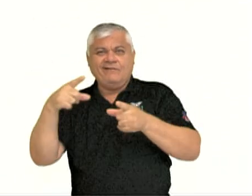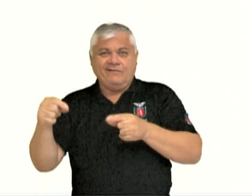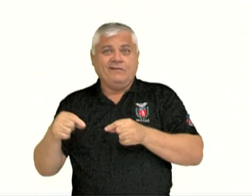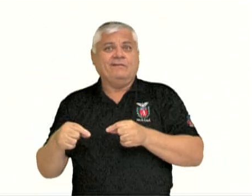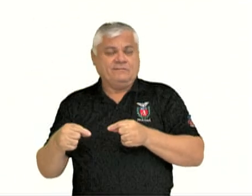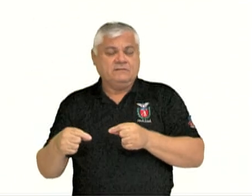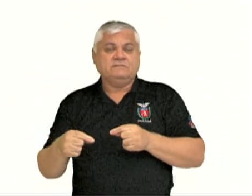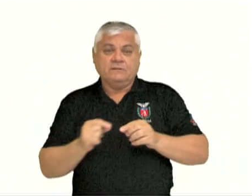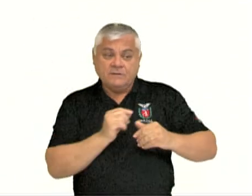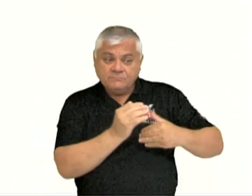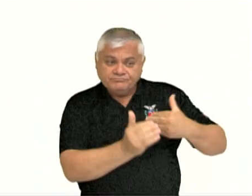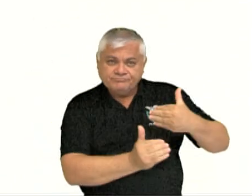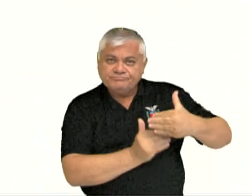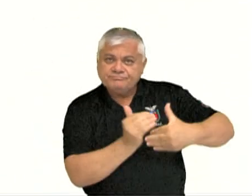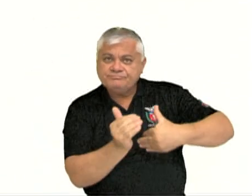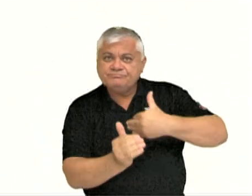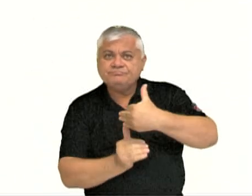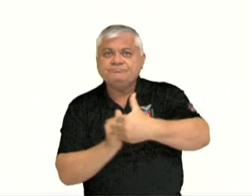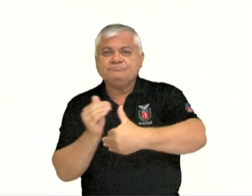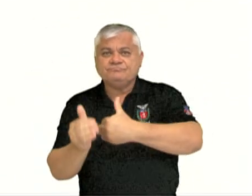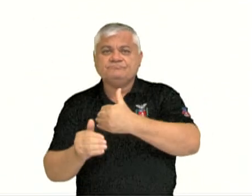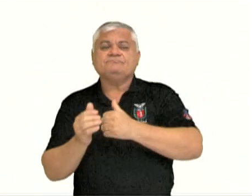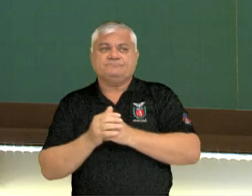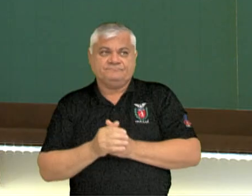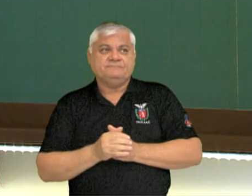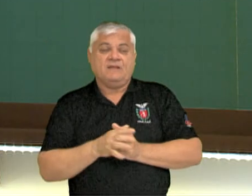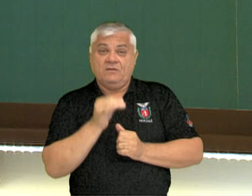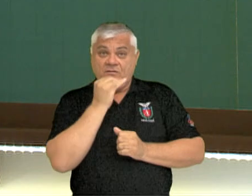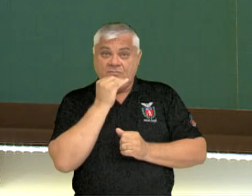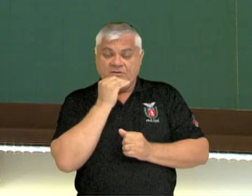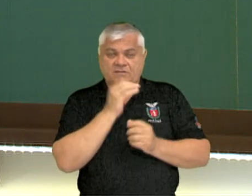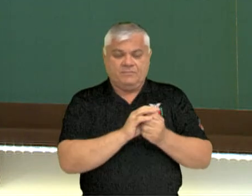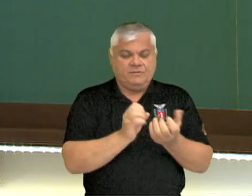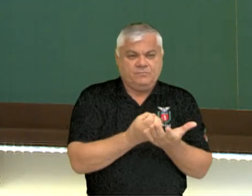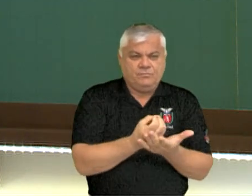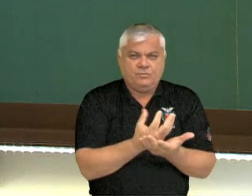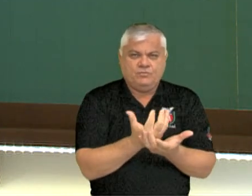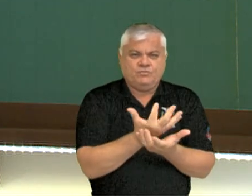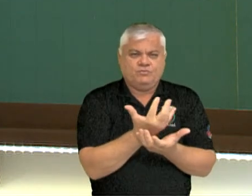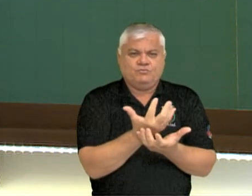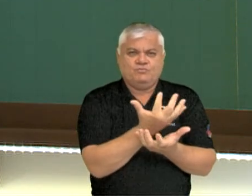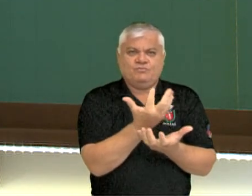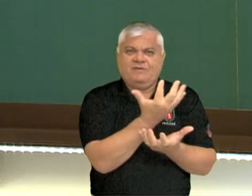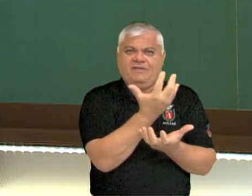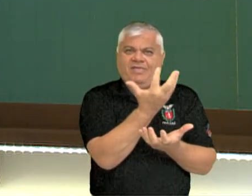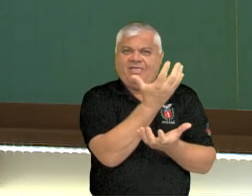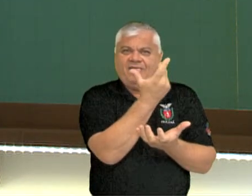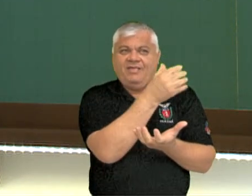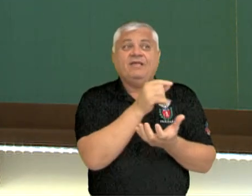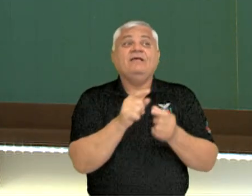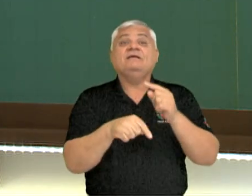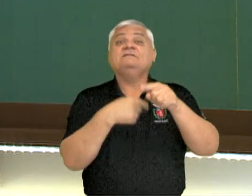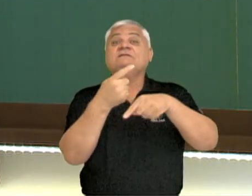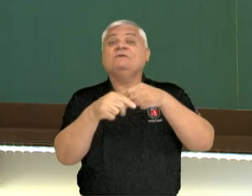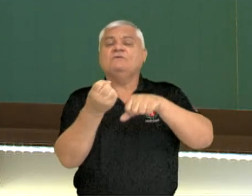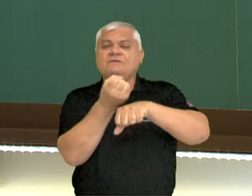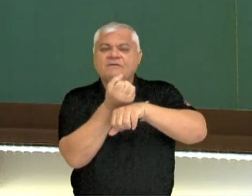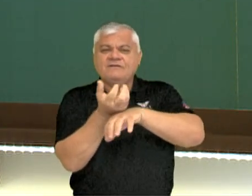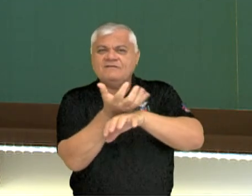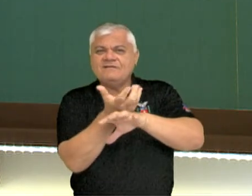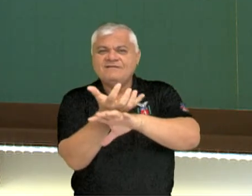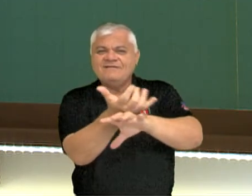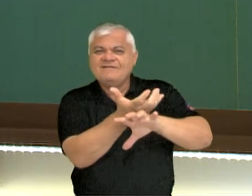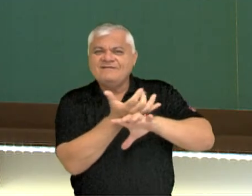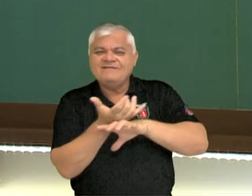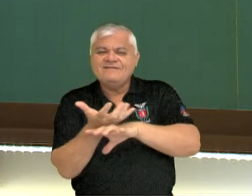substrato. O cauloide, ele faz essa conexão entre o rizóide e o filóide. E o